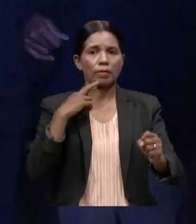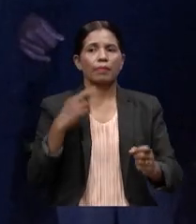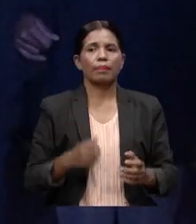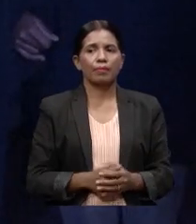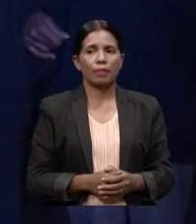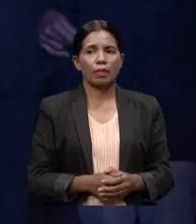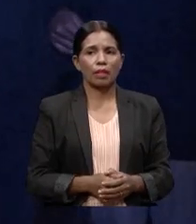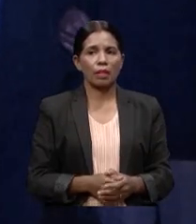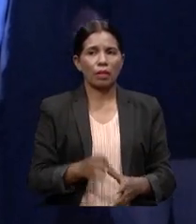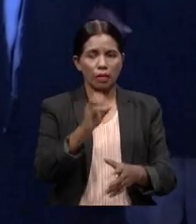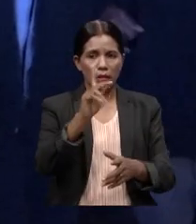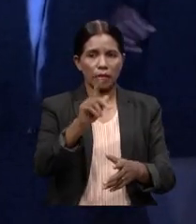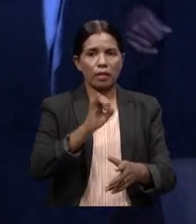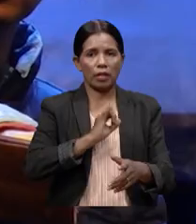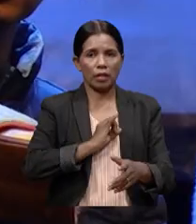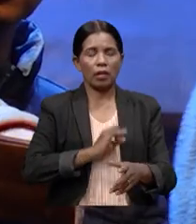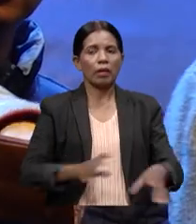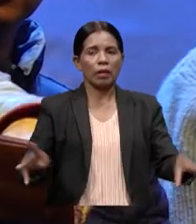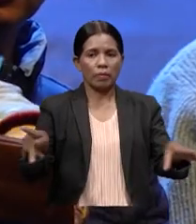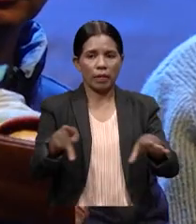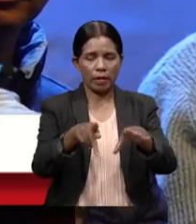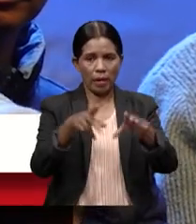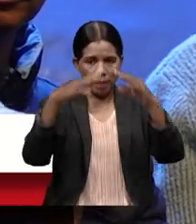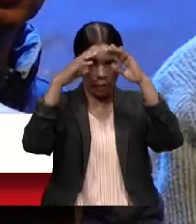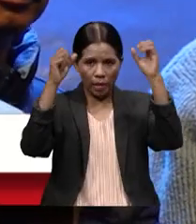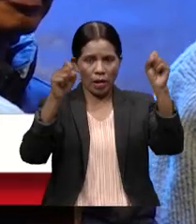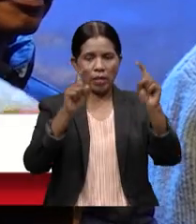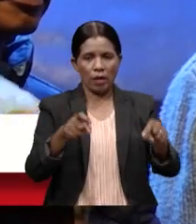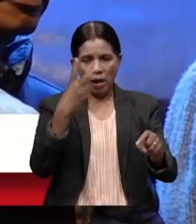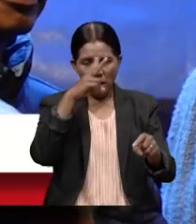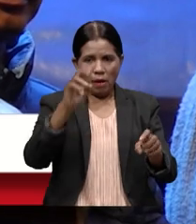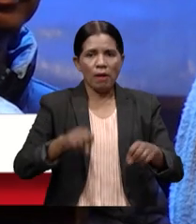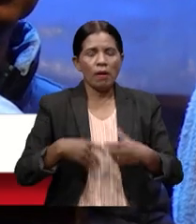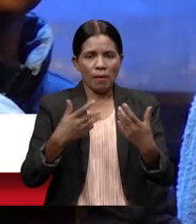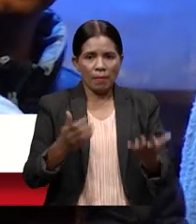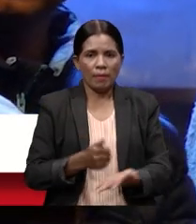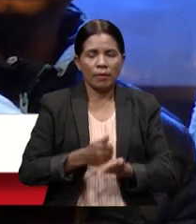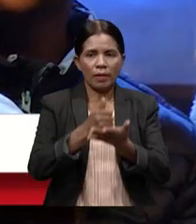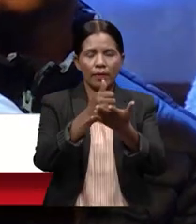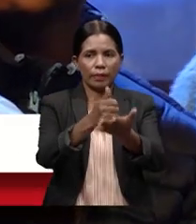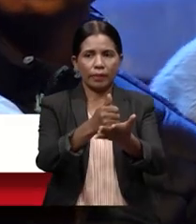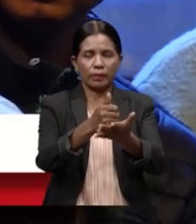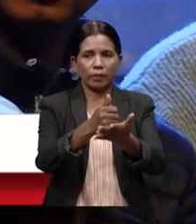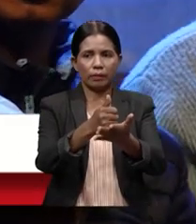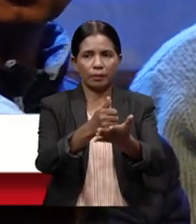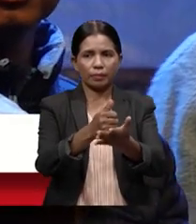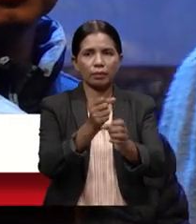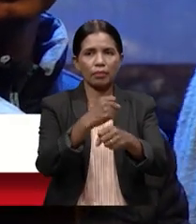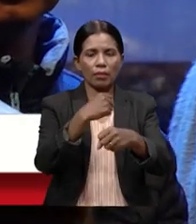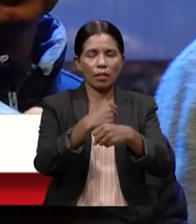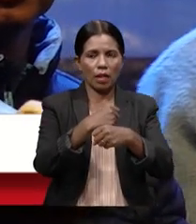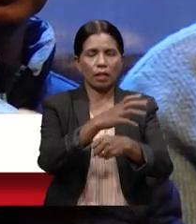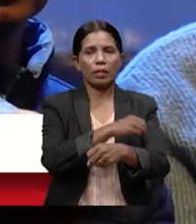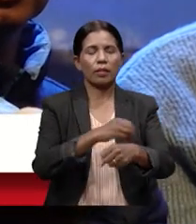agora que Presidência tem care o ensaio apoia Anem e halo festival